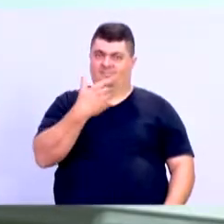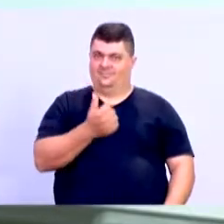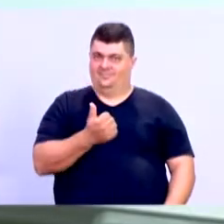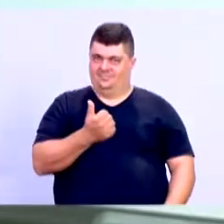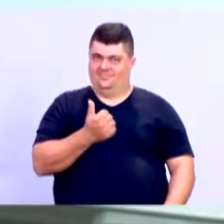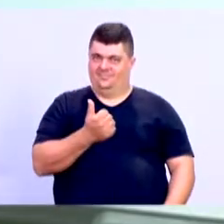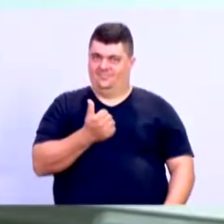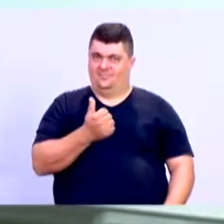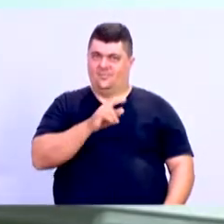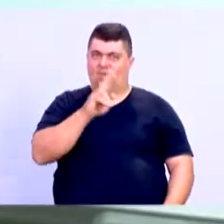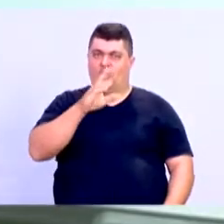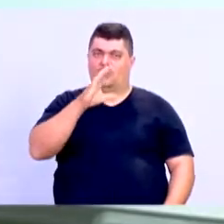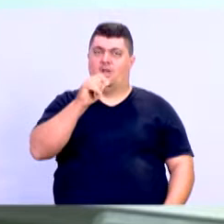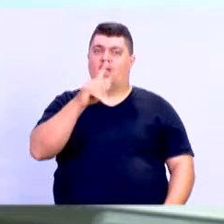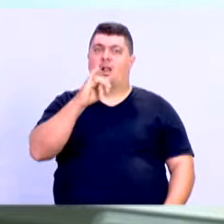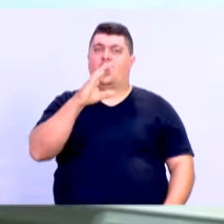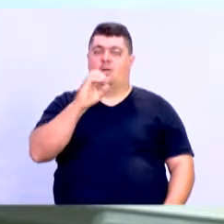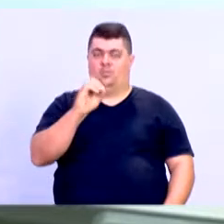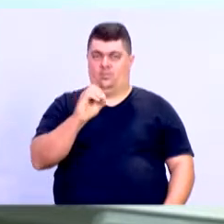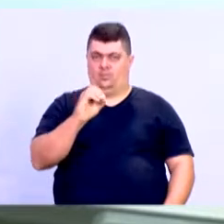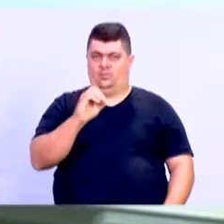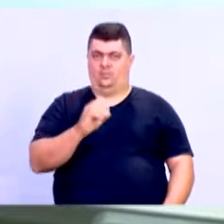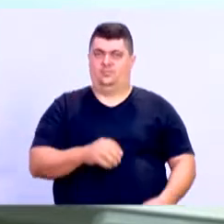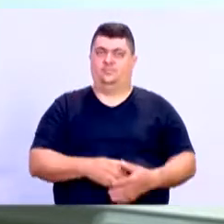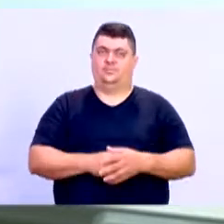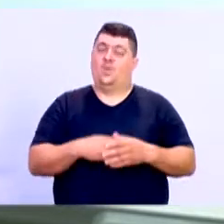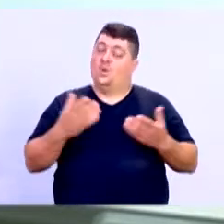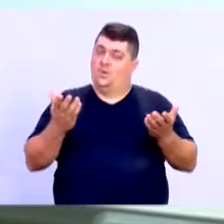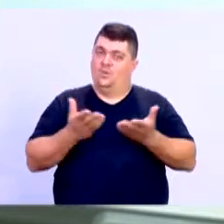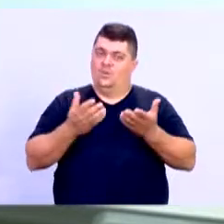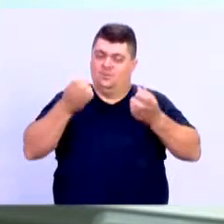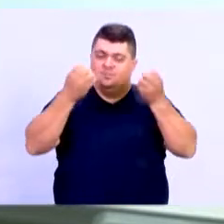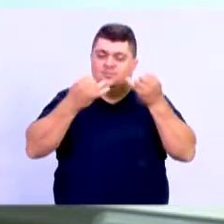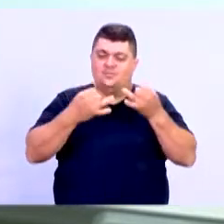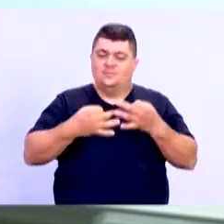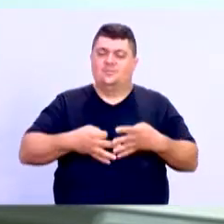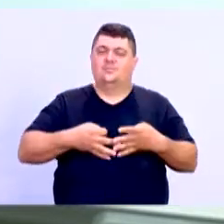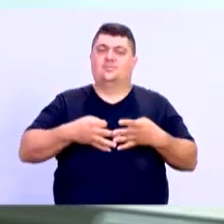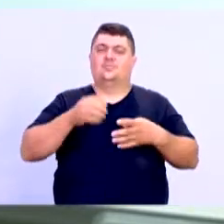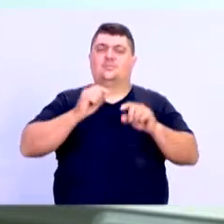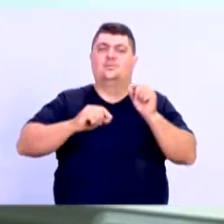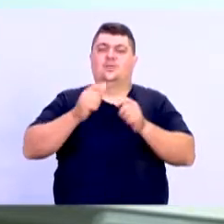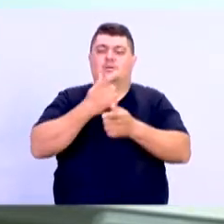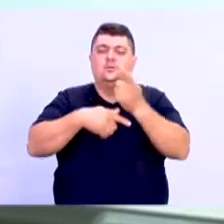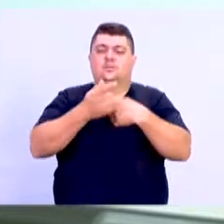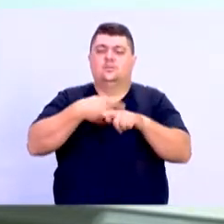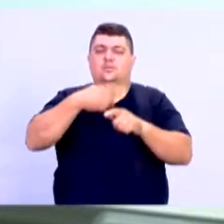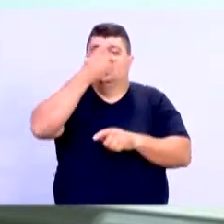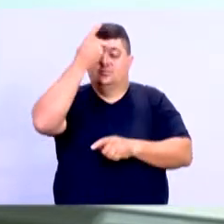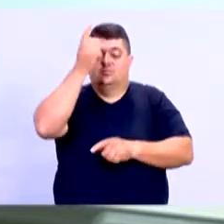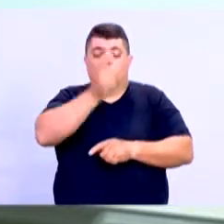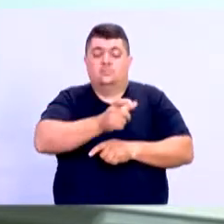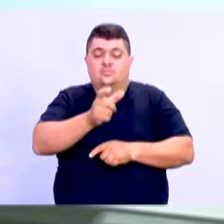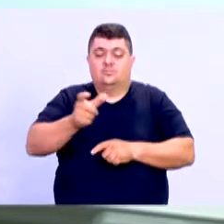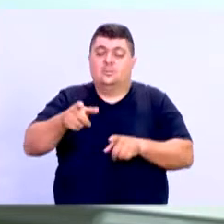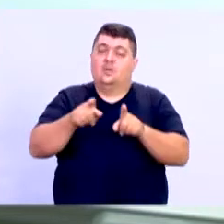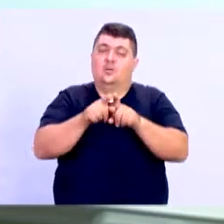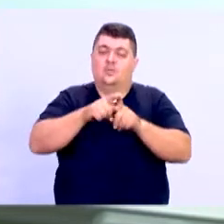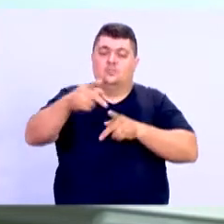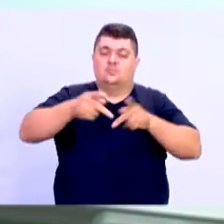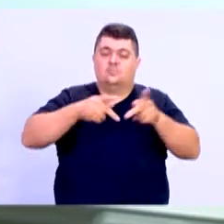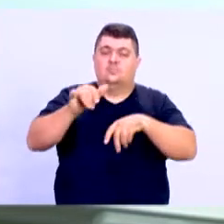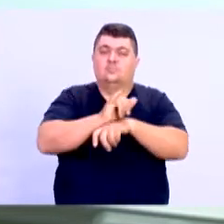Tudo bem com você? Meu nome é Clébio Matos e hoje nós vamos falar um pouquinho sobre gestão de pessoas e